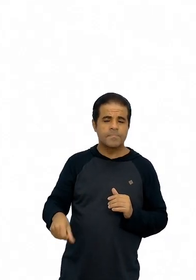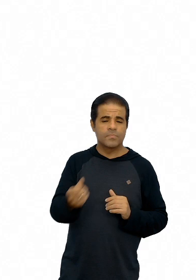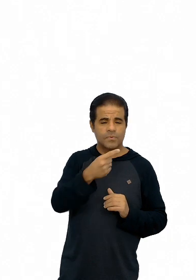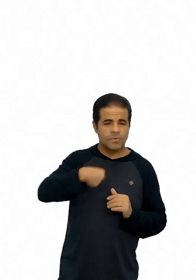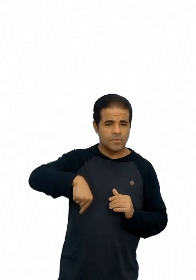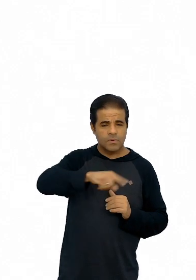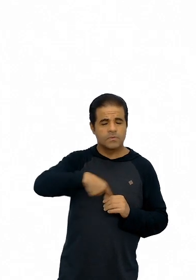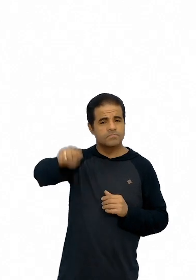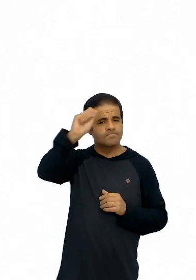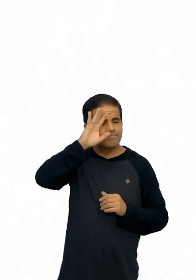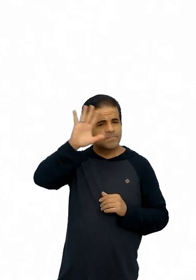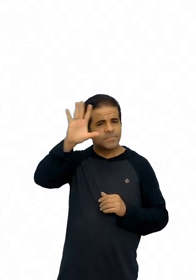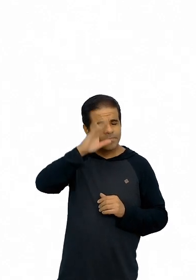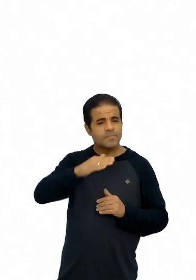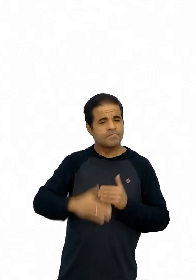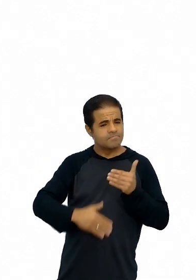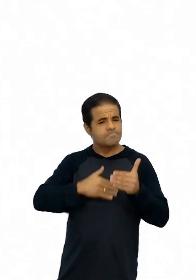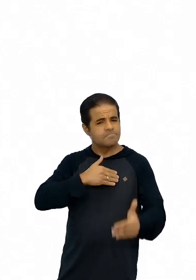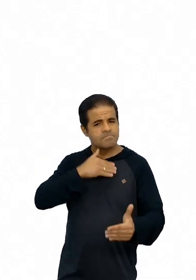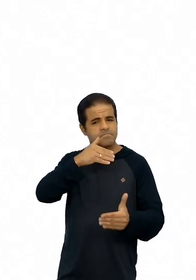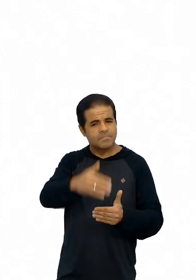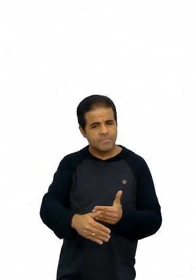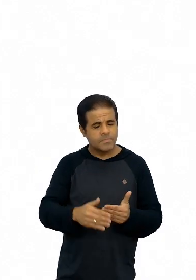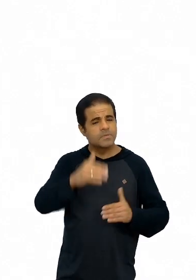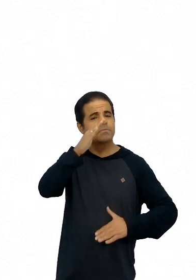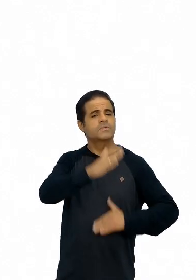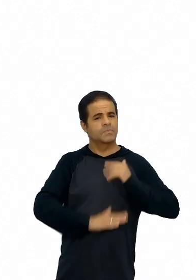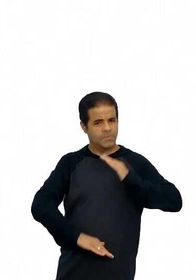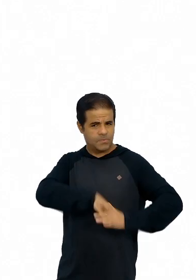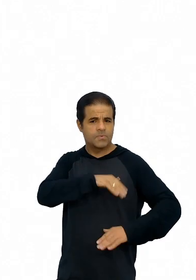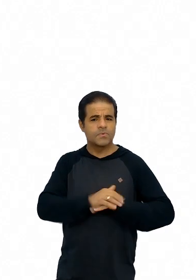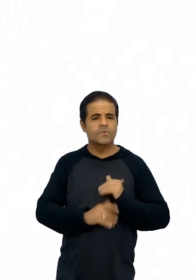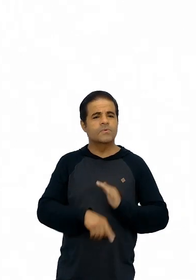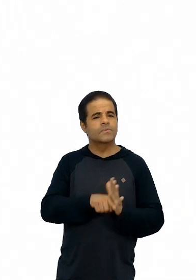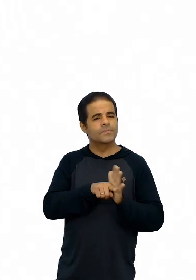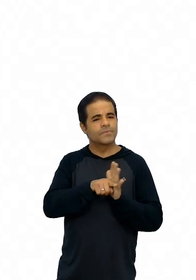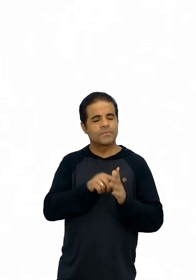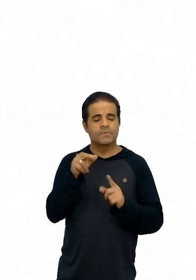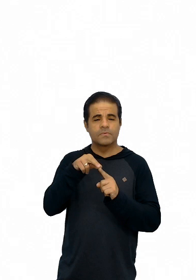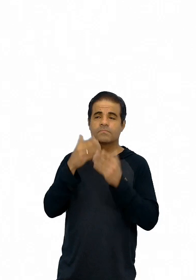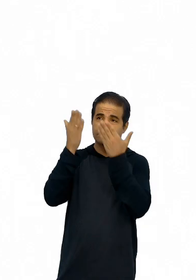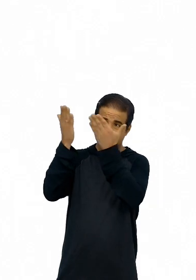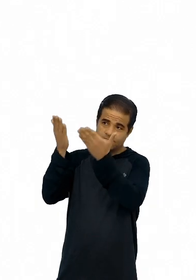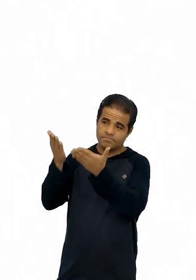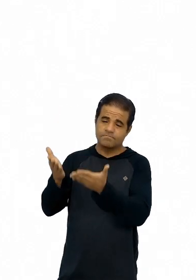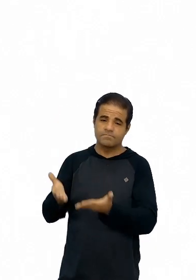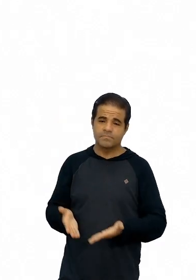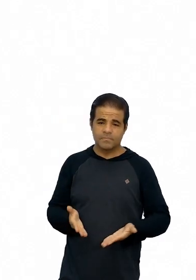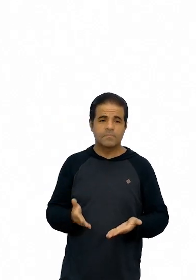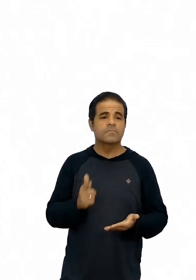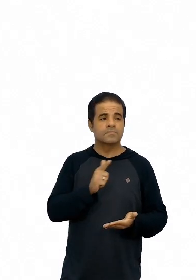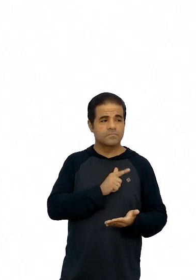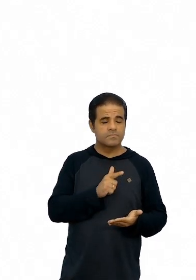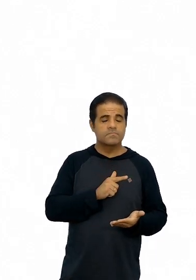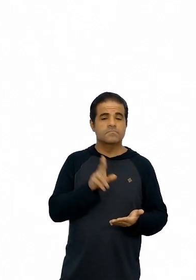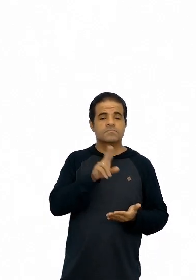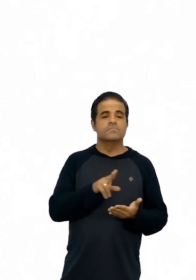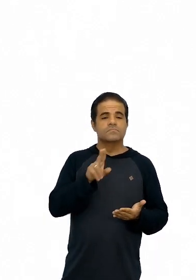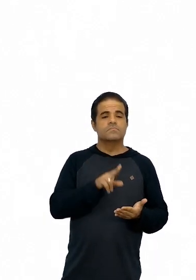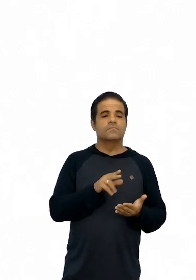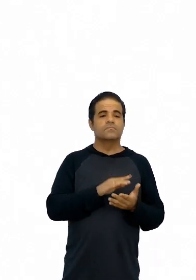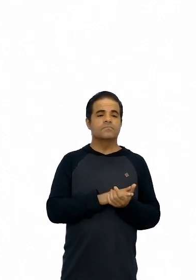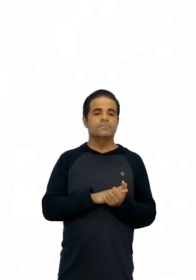nossa, pensando aí sempre nas próximas, né, ações, as nossas referências que a gente tem usado